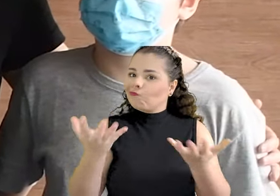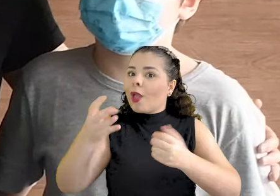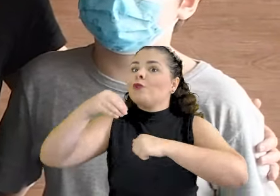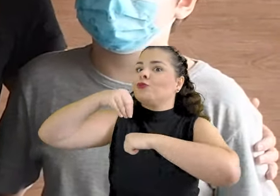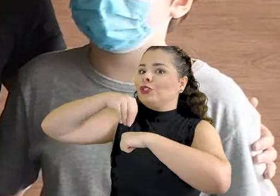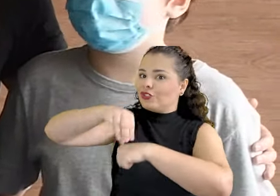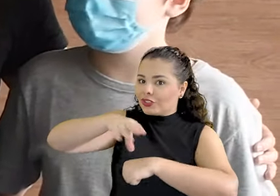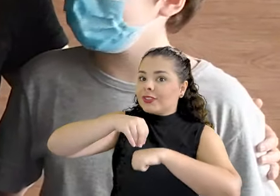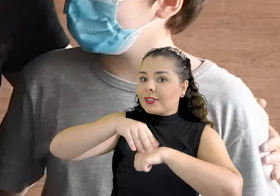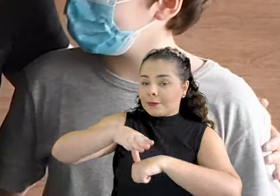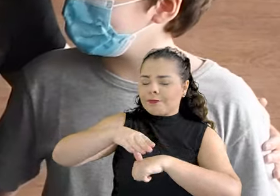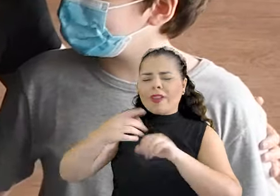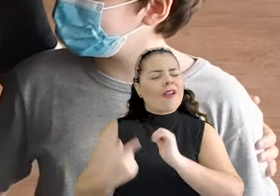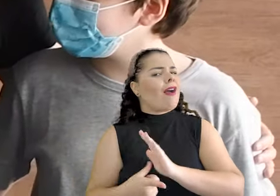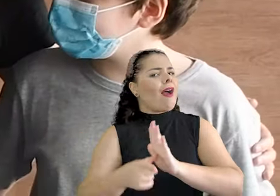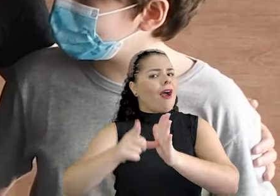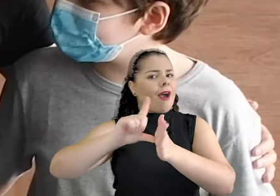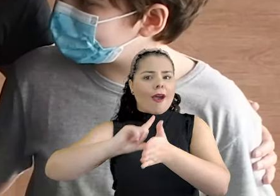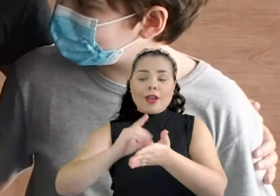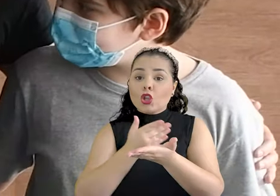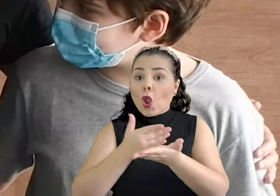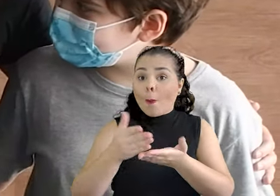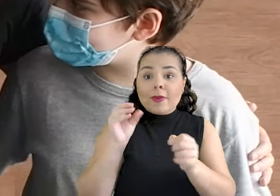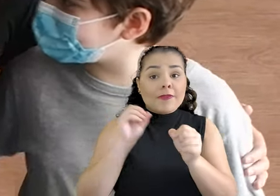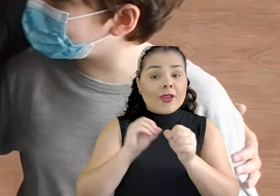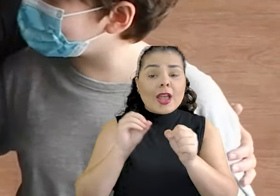vai treinar com o...